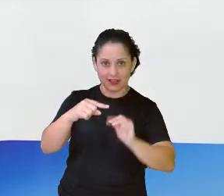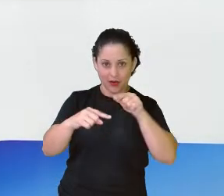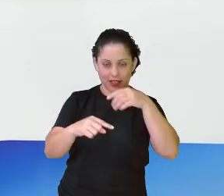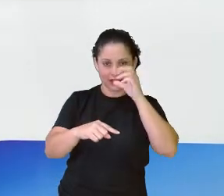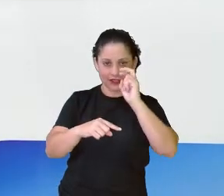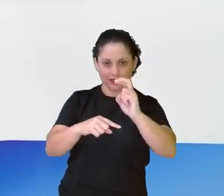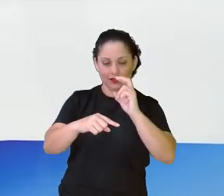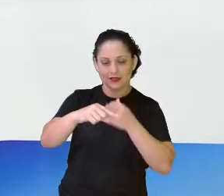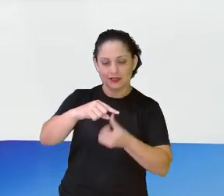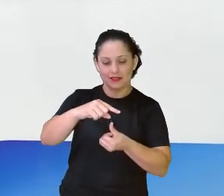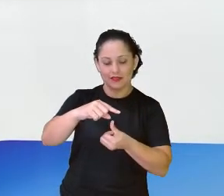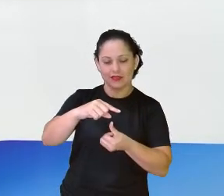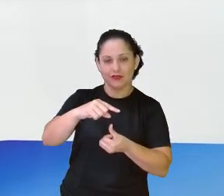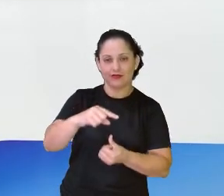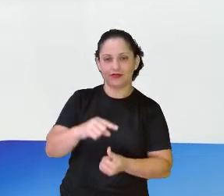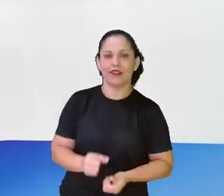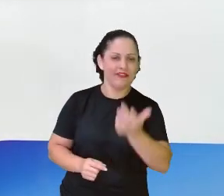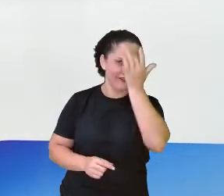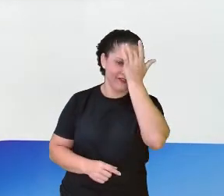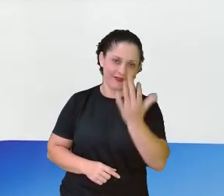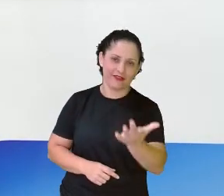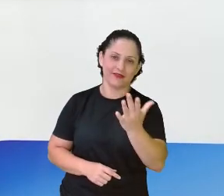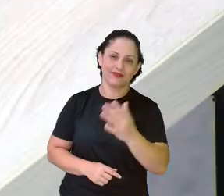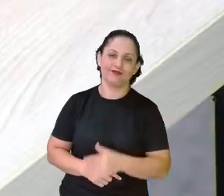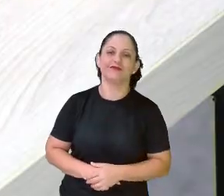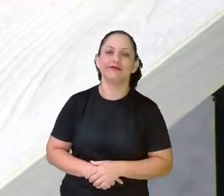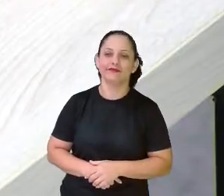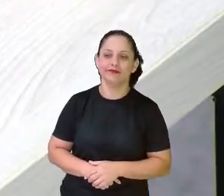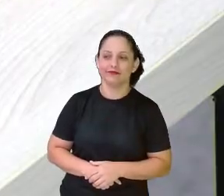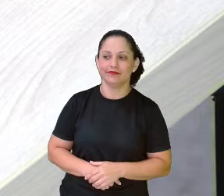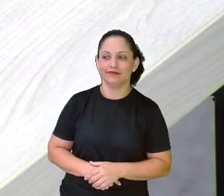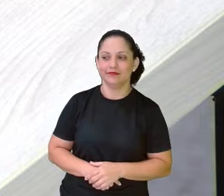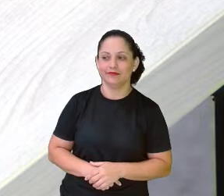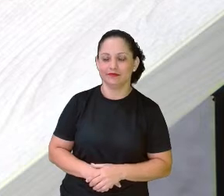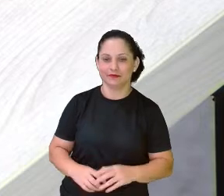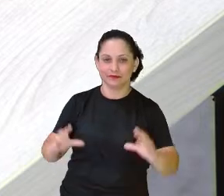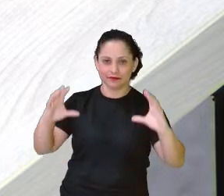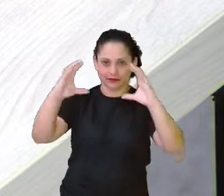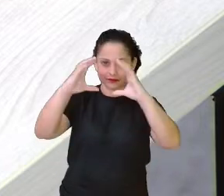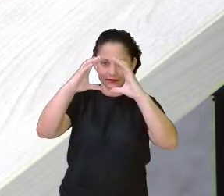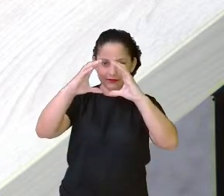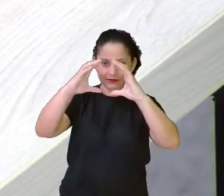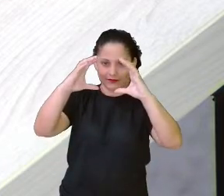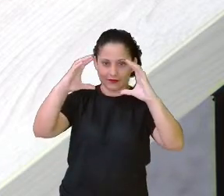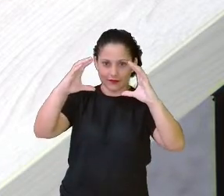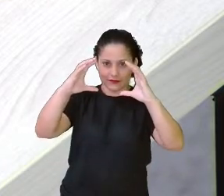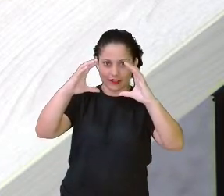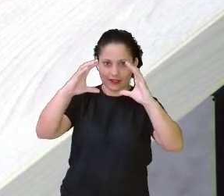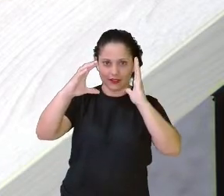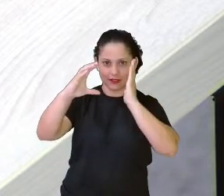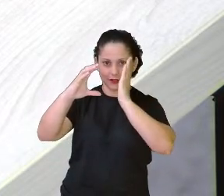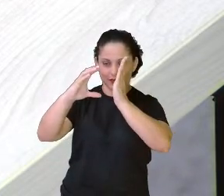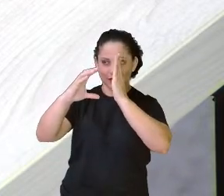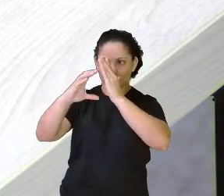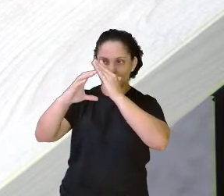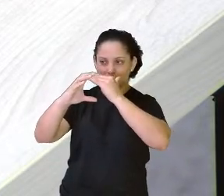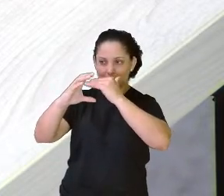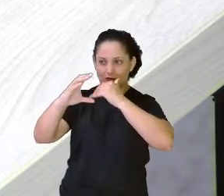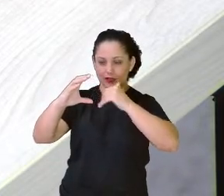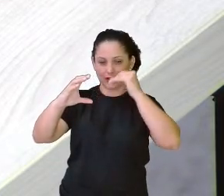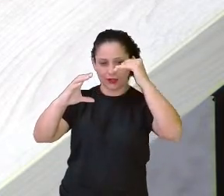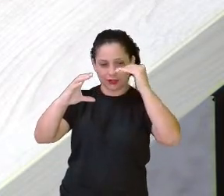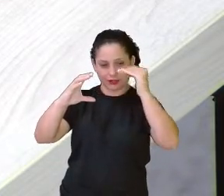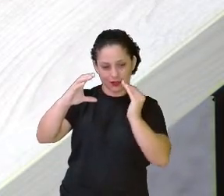5/6. Beleza? Muito fácil, ó. Meu inteiro, dividi em 6 partes. Eita, o foco tá maravilhoso, hein,